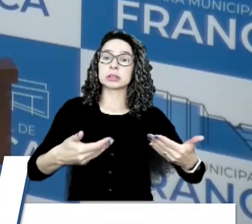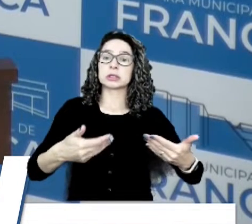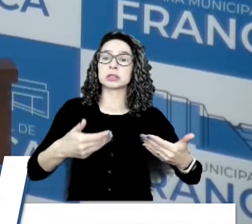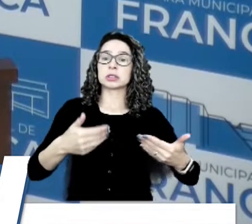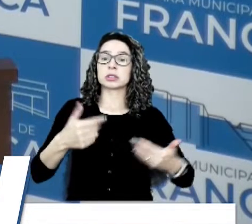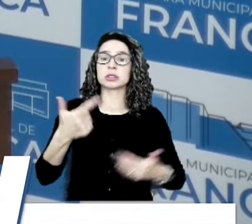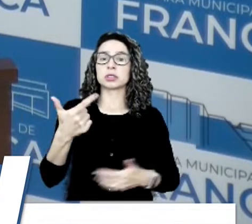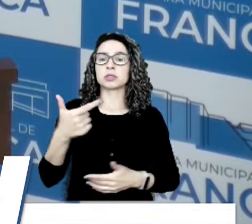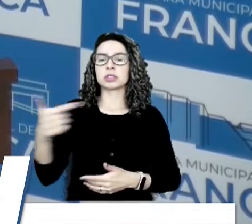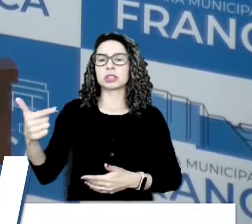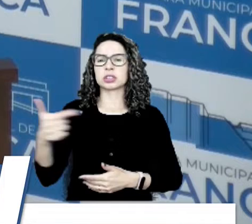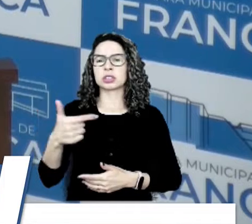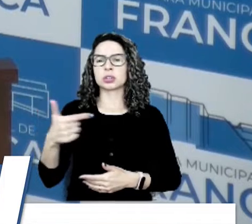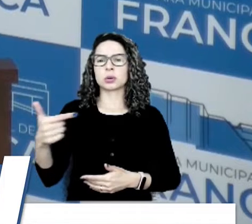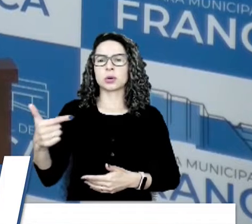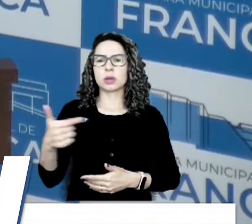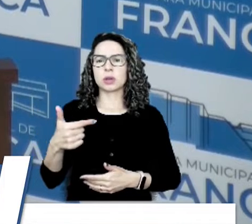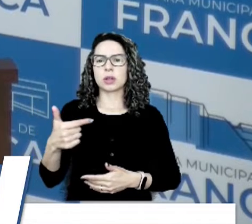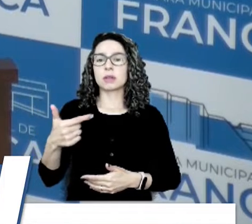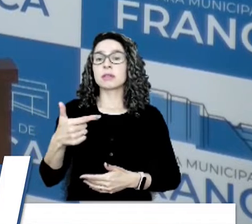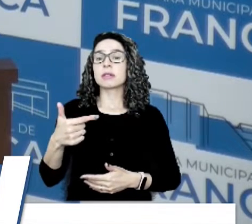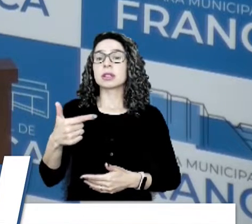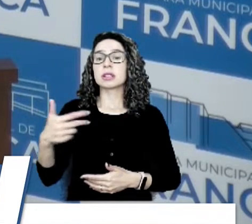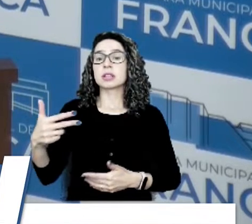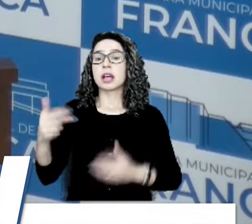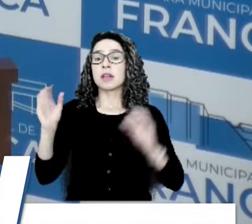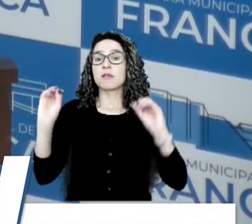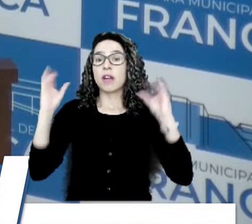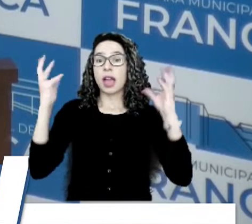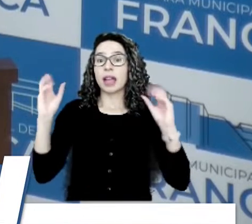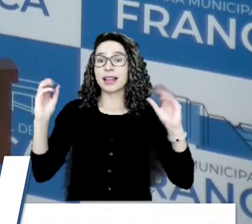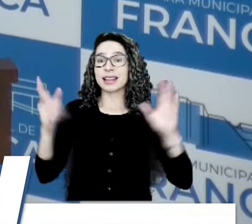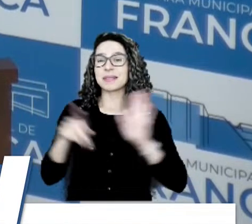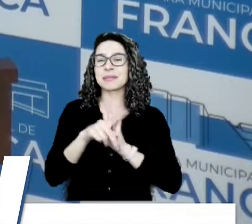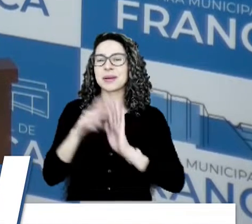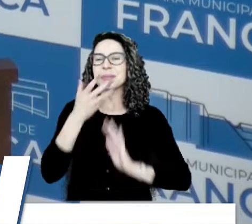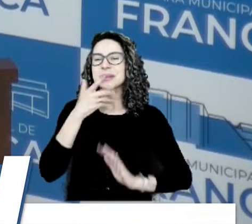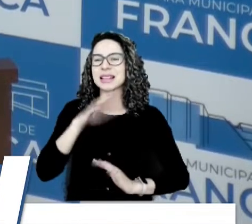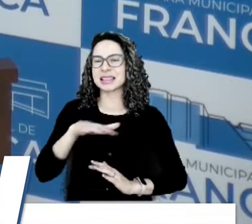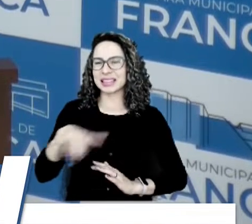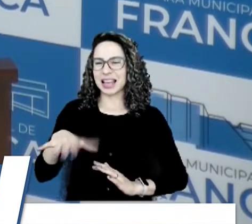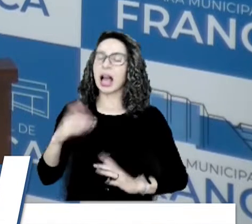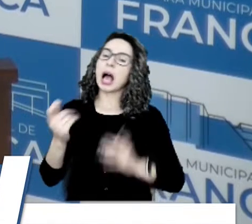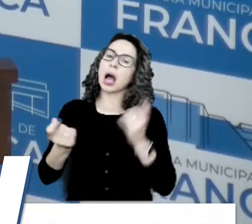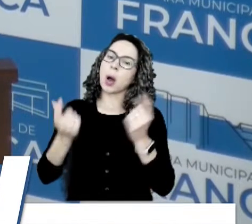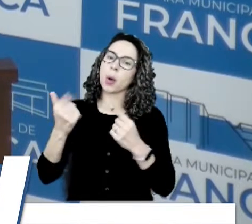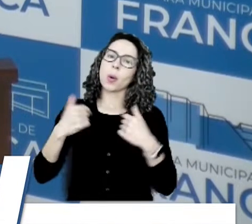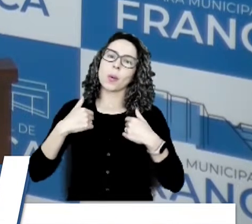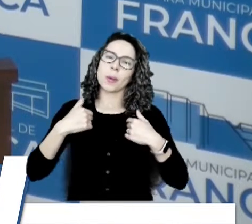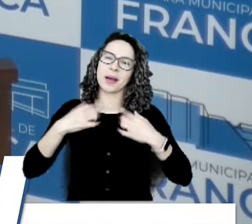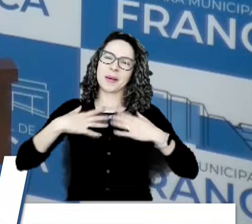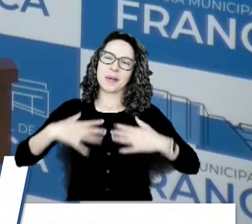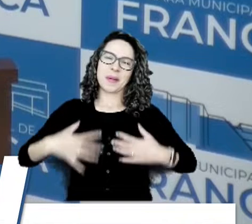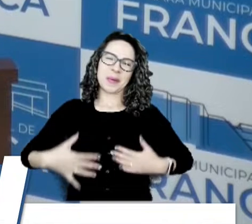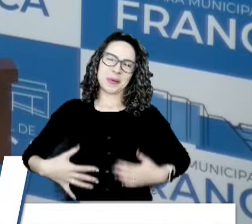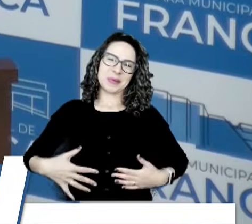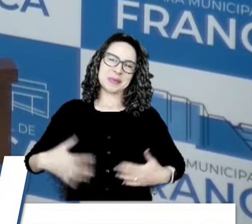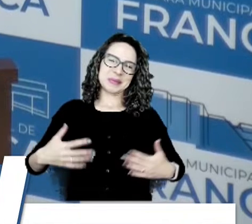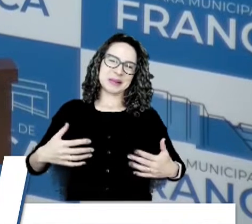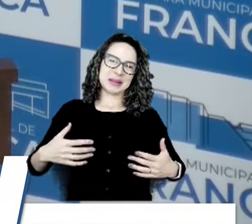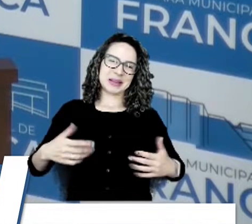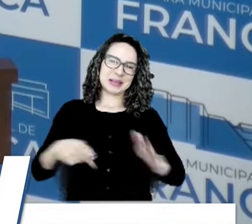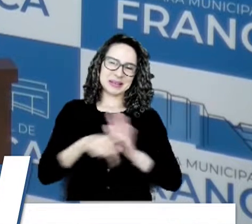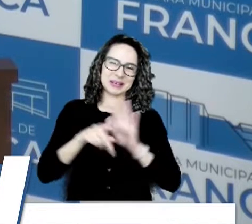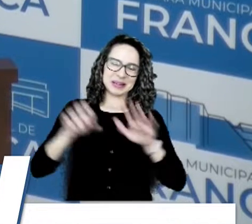22, 23 festas das crianças. Em algumas eu estava fantasiado, em algumas eu